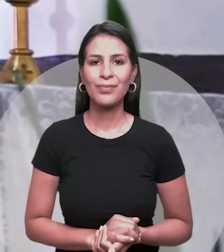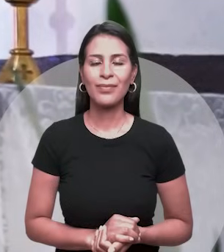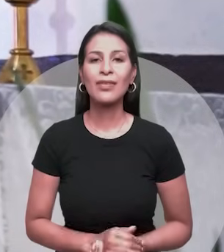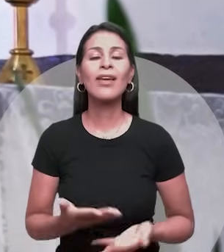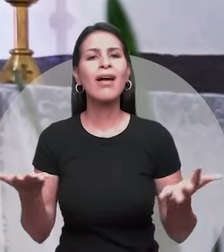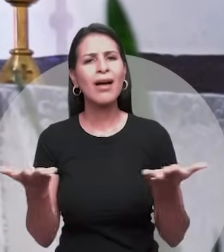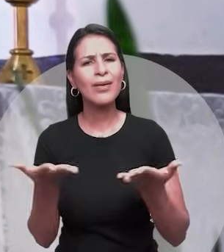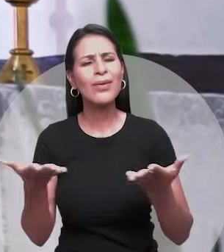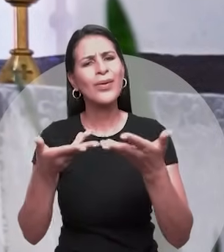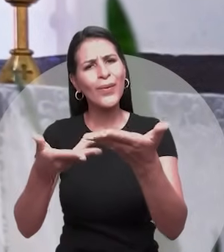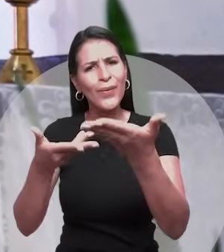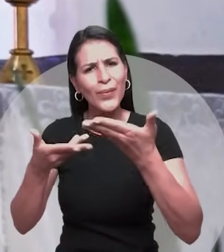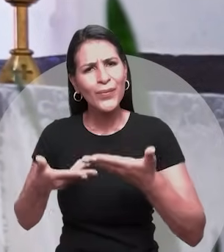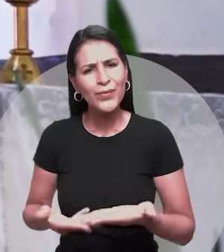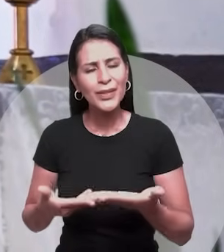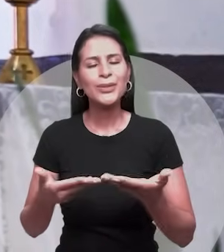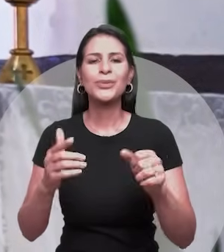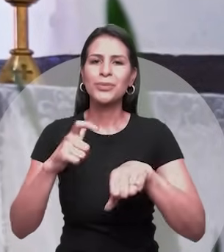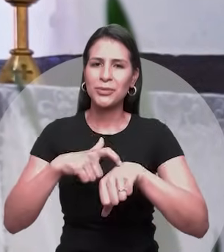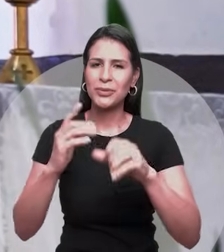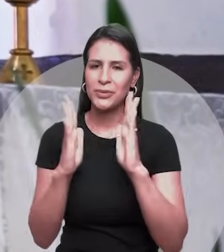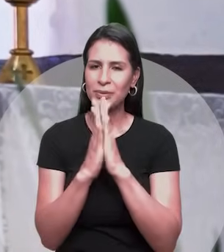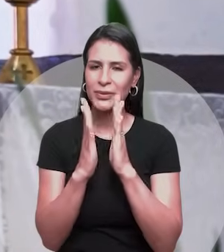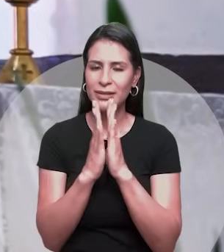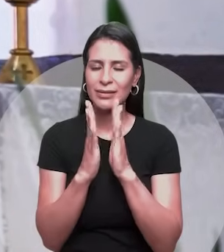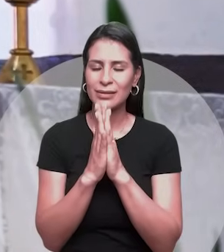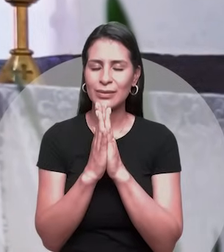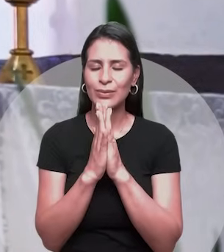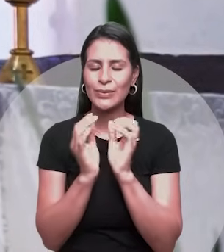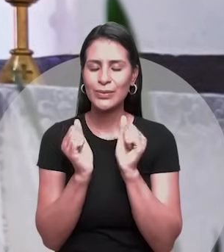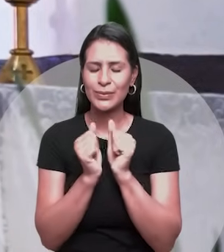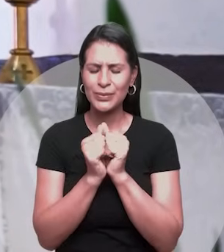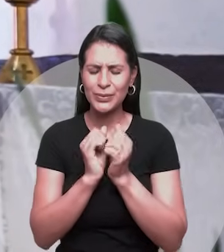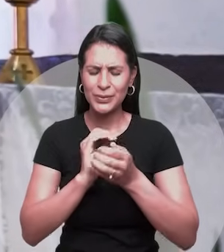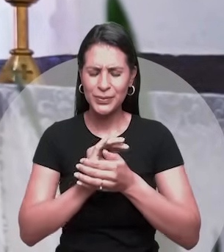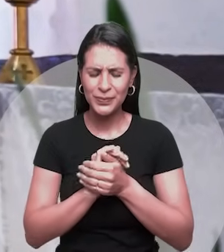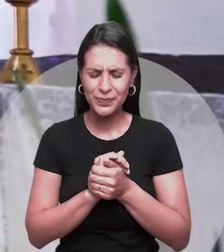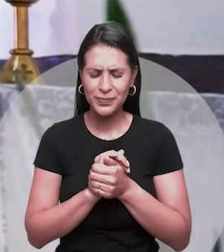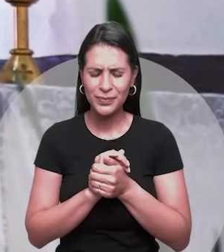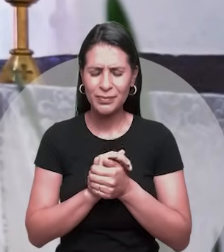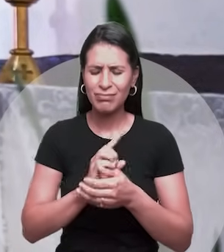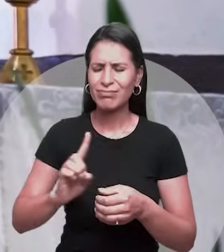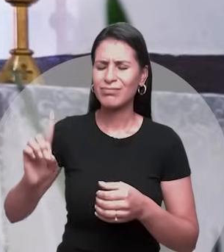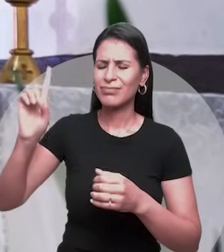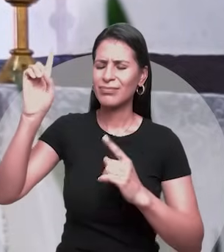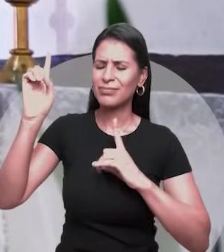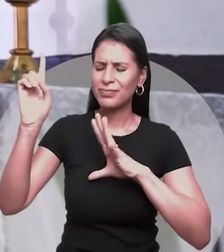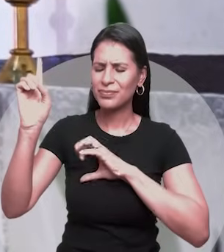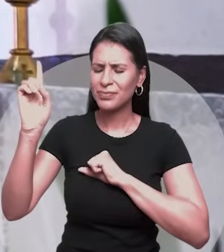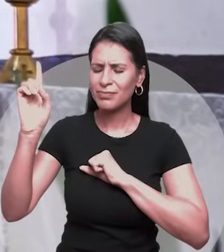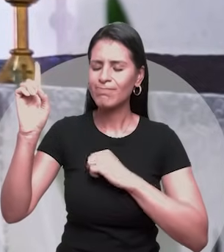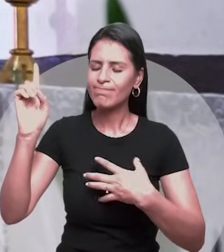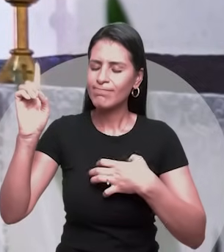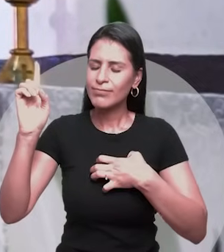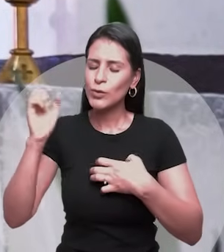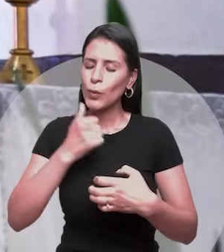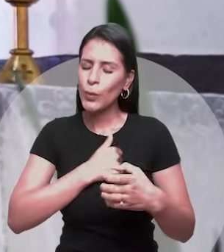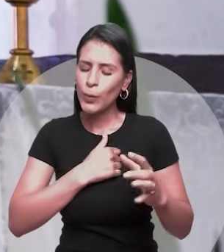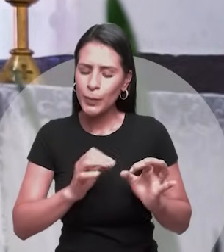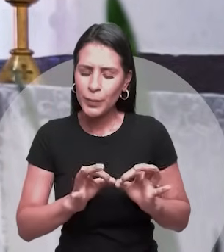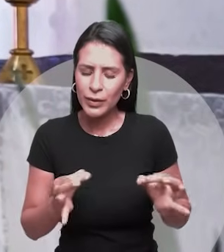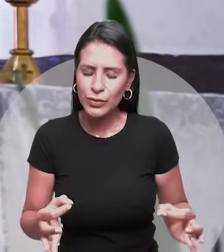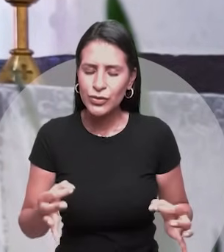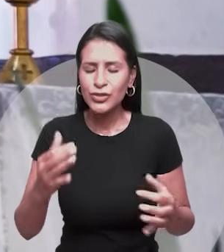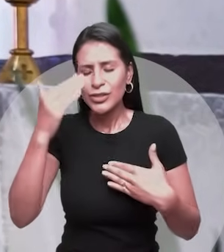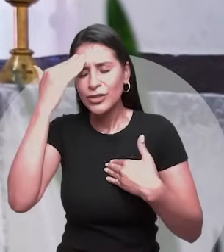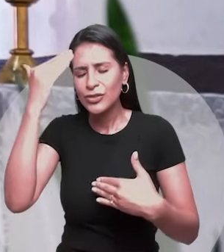Assim como nós estamos, convido para um momento de oração. Oremos. Amado Deus, em humildade e gratidão, nos